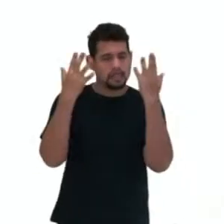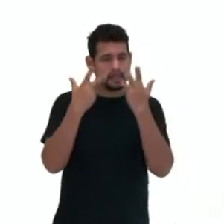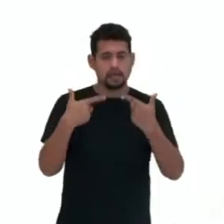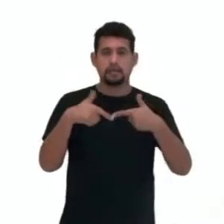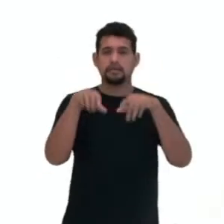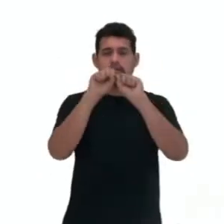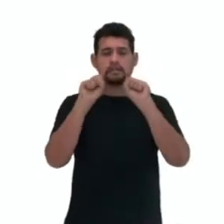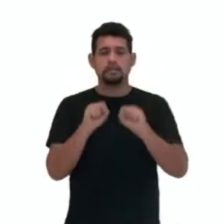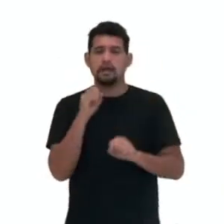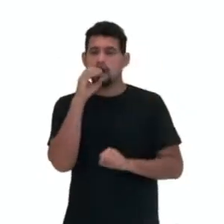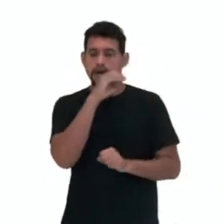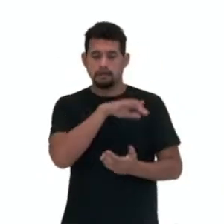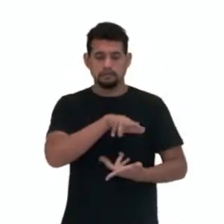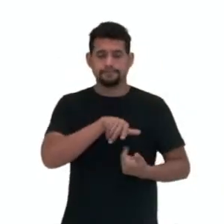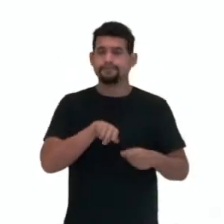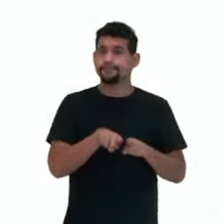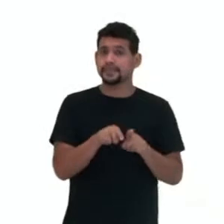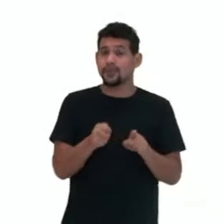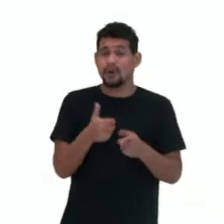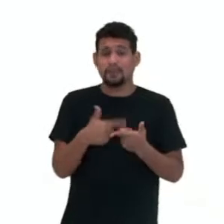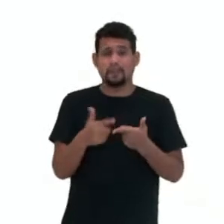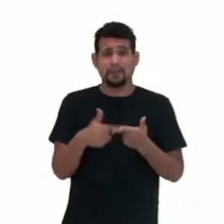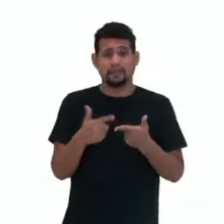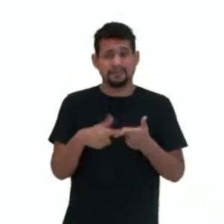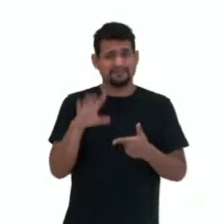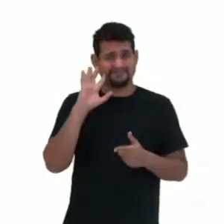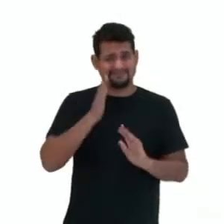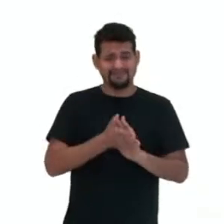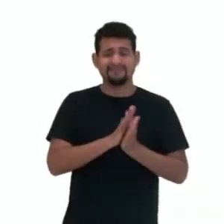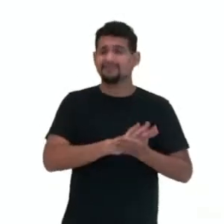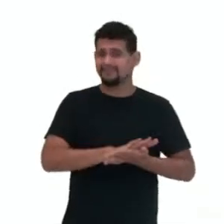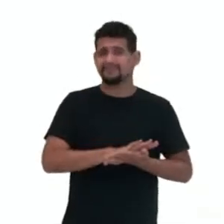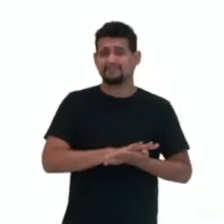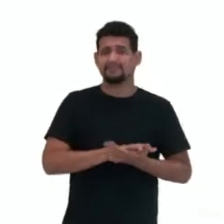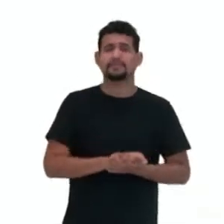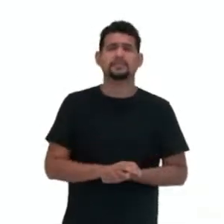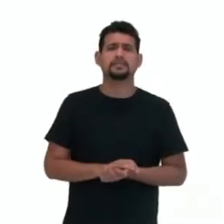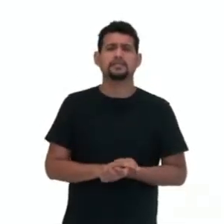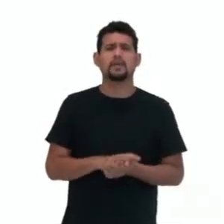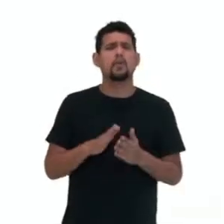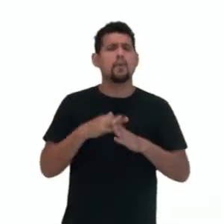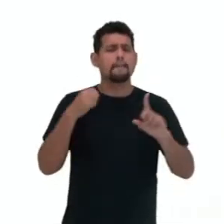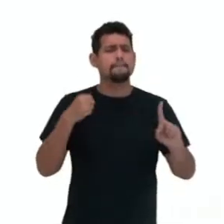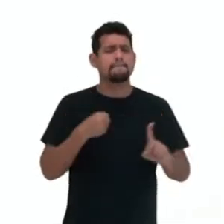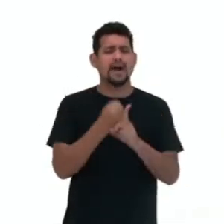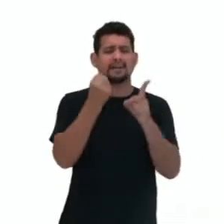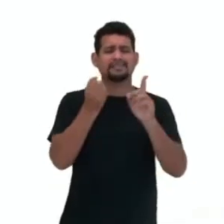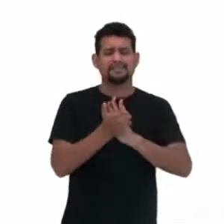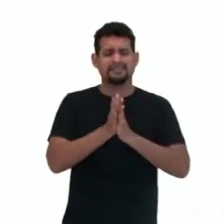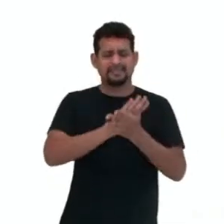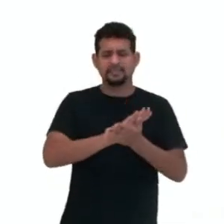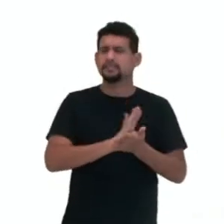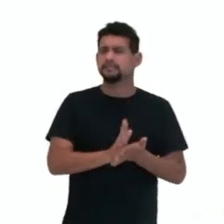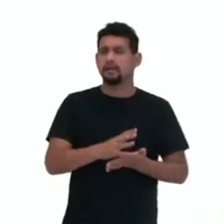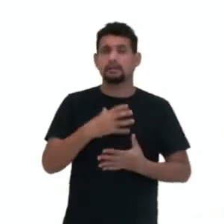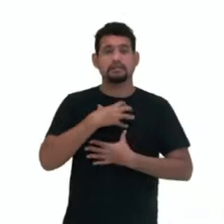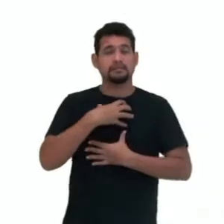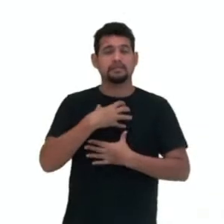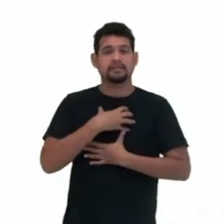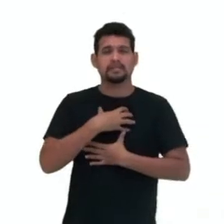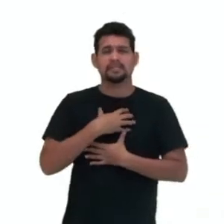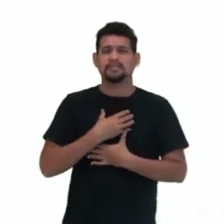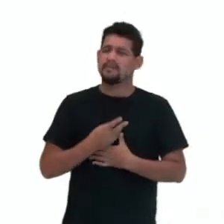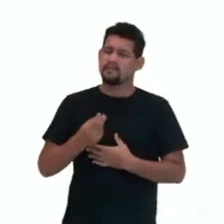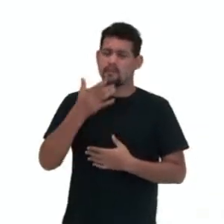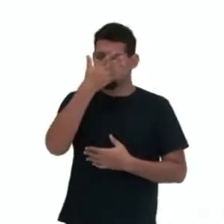sistema climático global está à beira de uma crise catastrófica. Seus impactos devastadores já são sentidos por